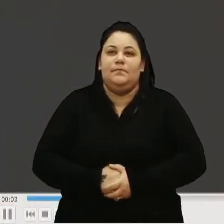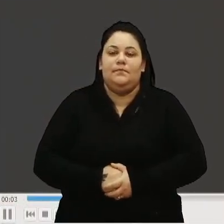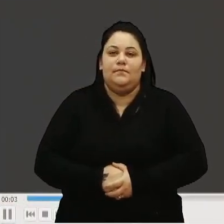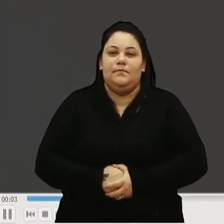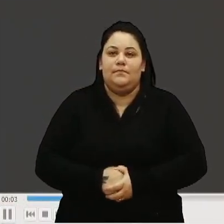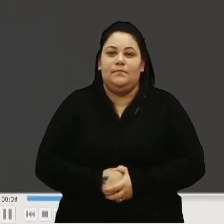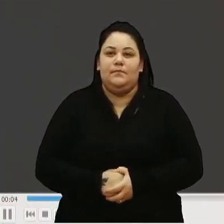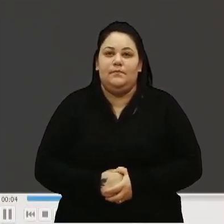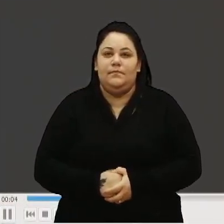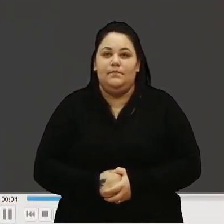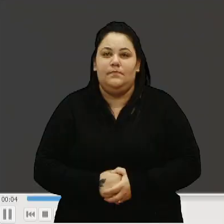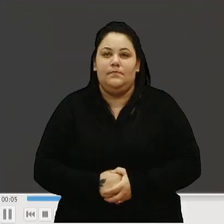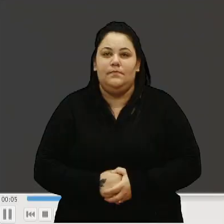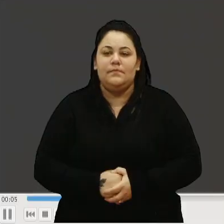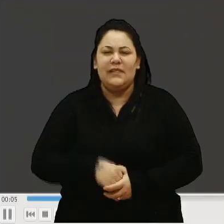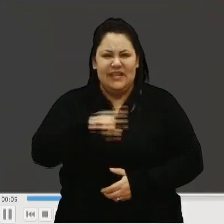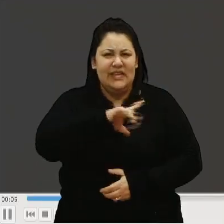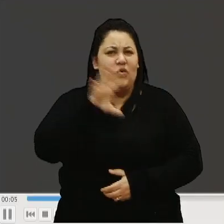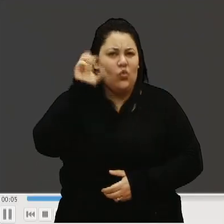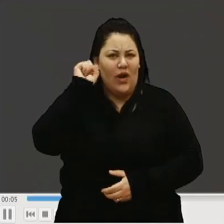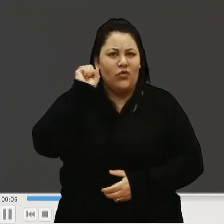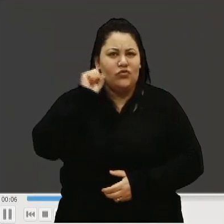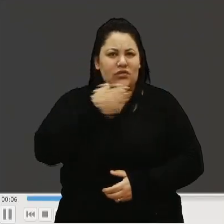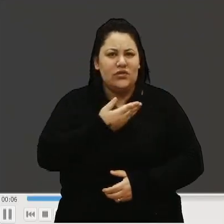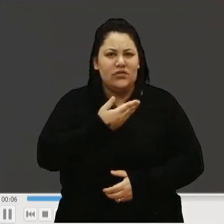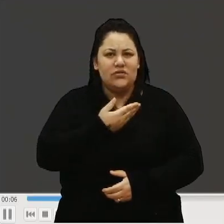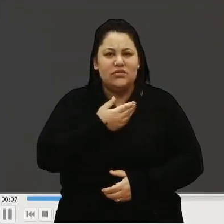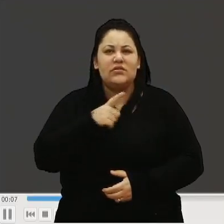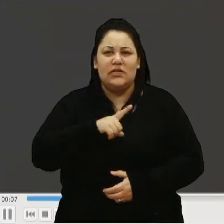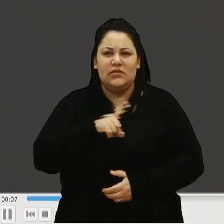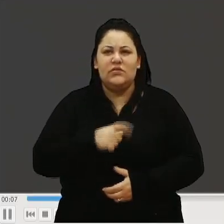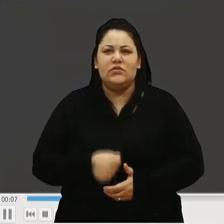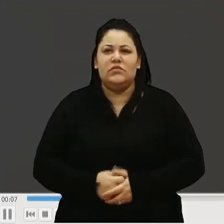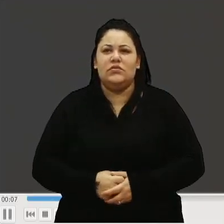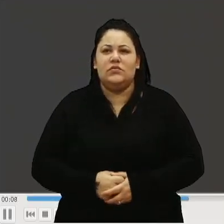Ele tem um áudio, né, Paula, coloca o áudio para nós.